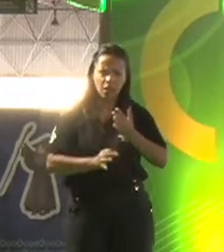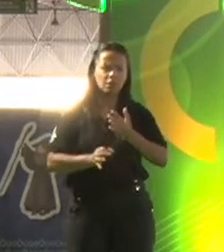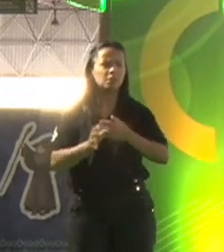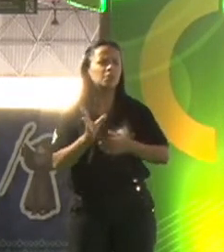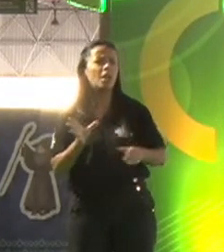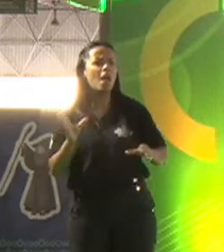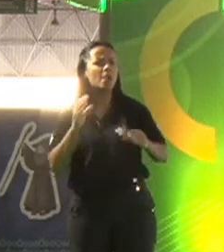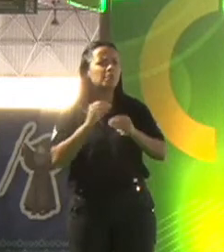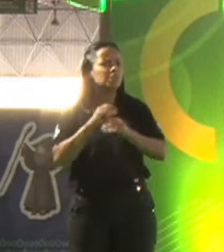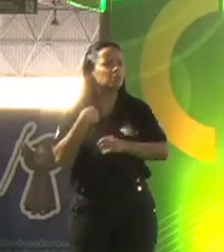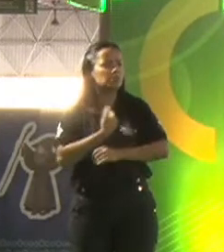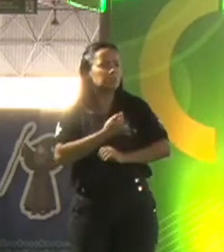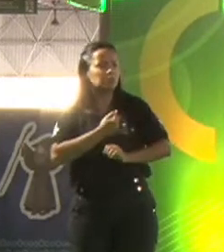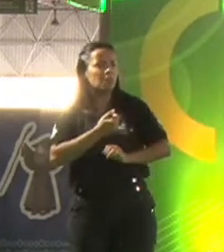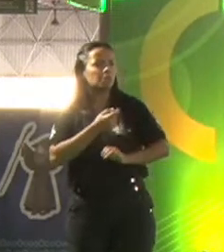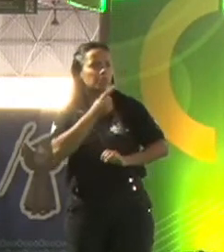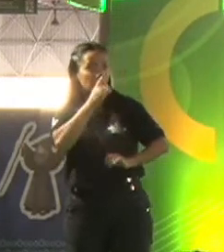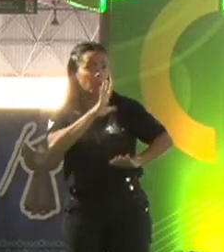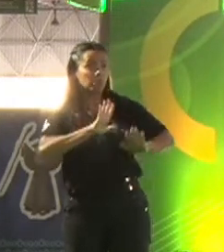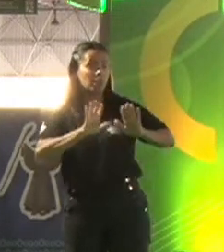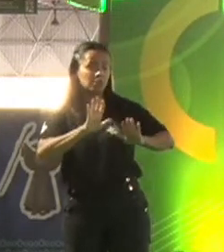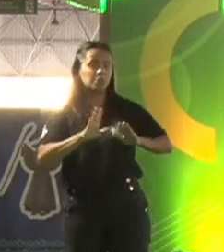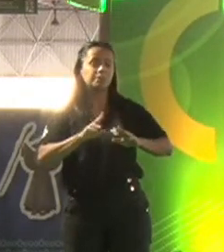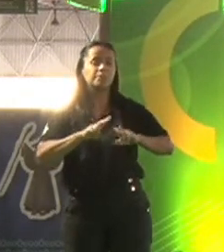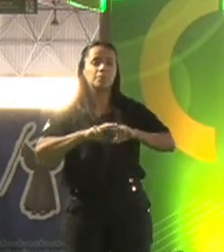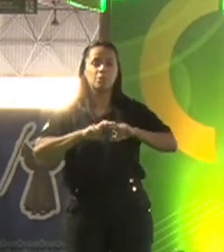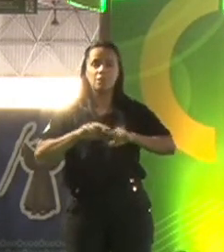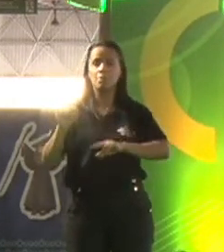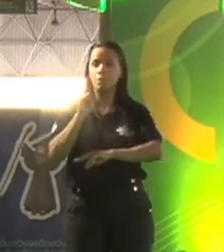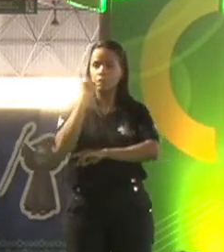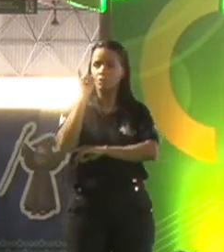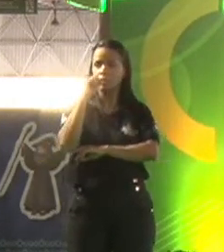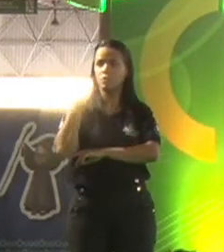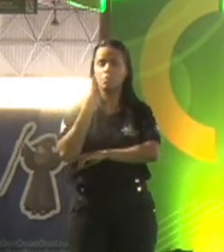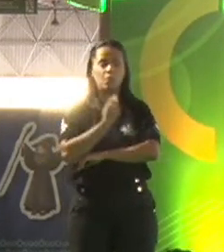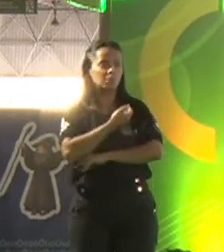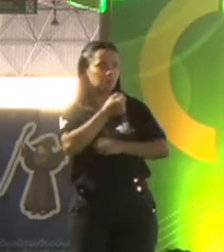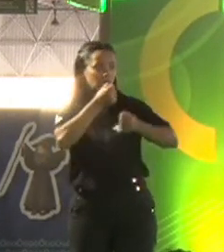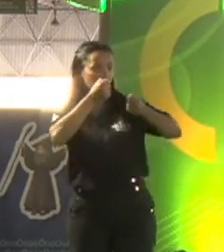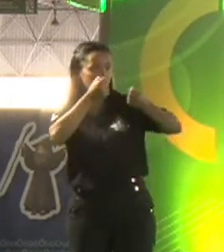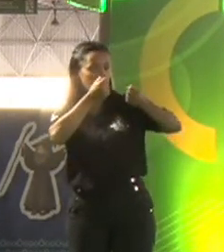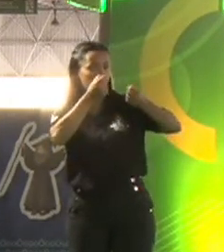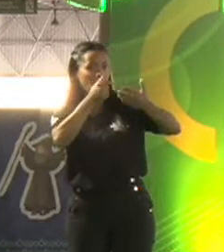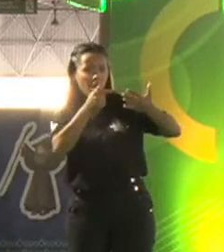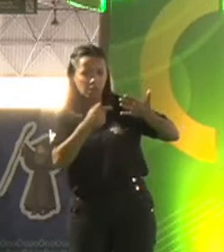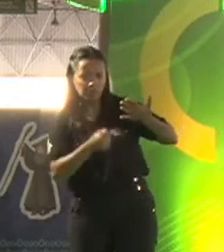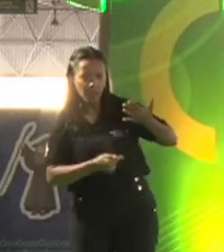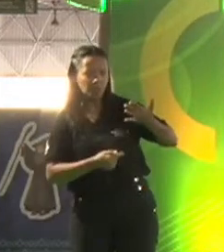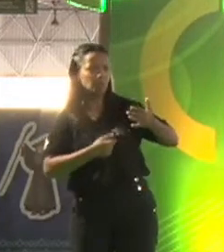evitar Então esse tipo de coisa é muito importante a gente trouxe alguns exemplos aqui de filmes ou séries